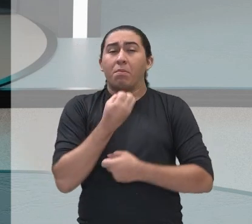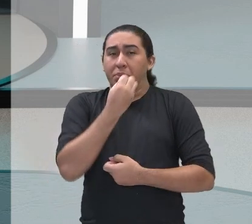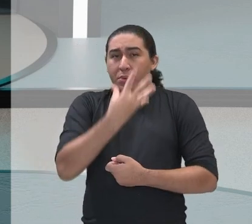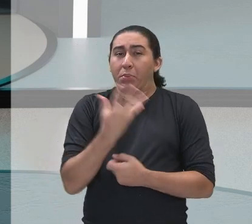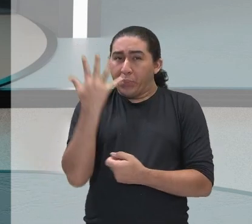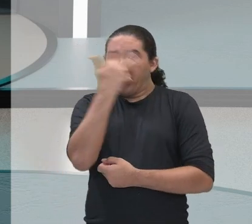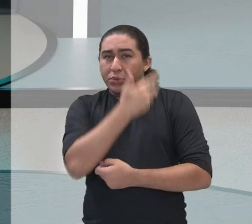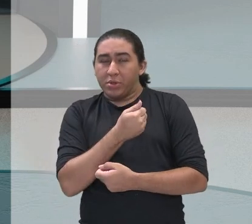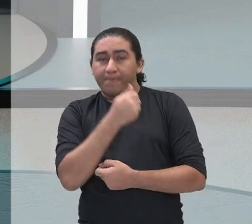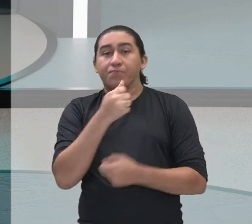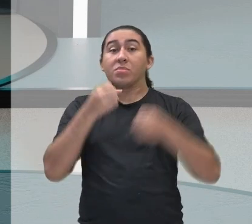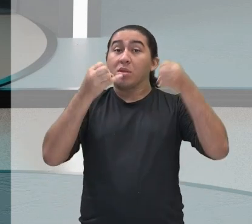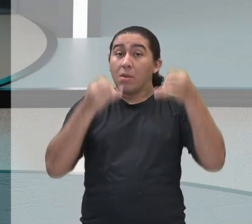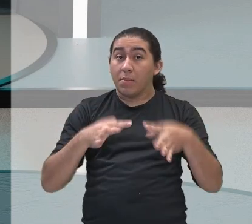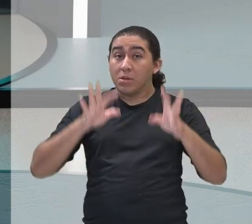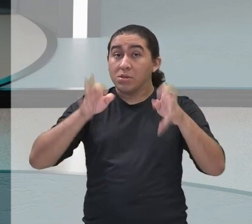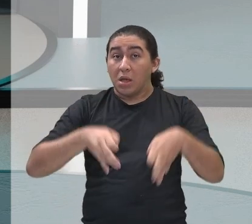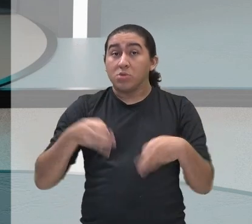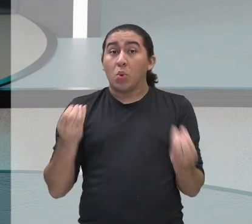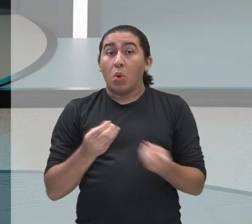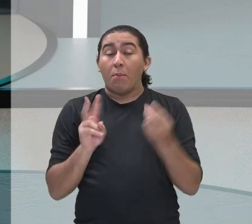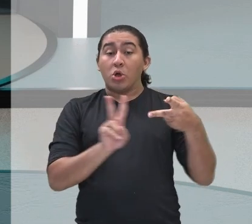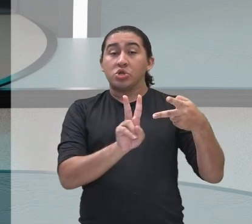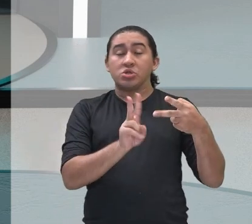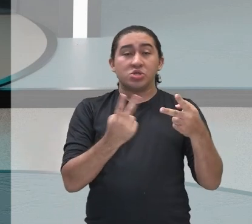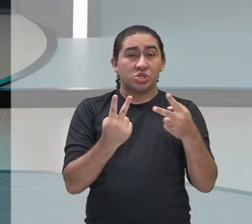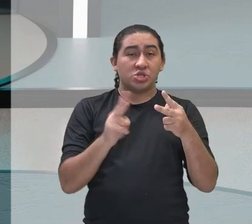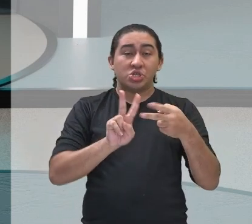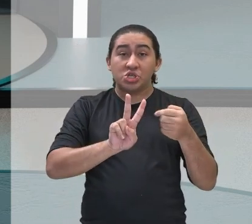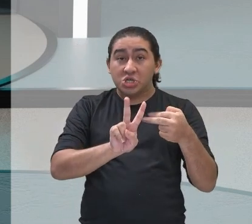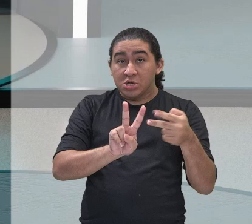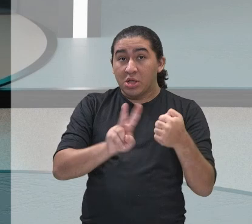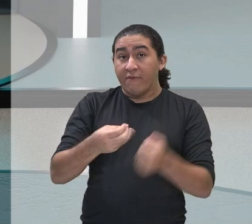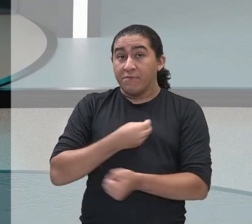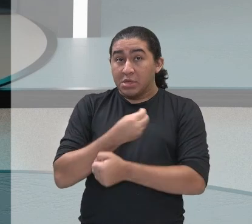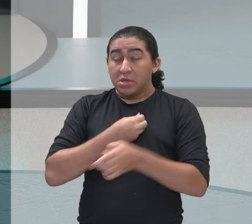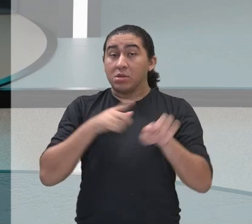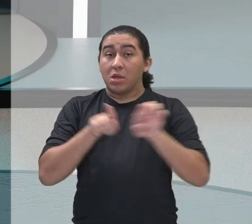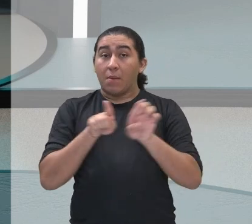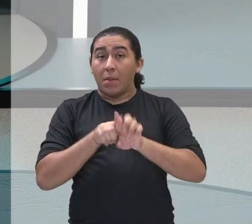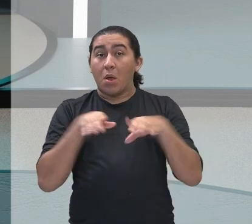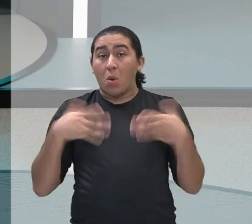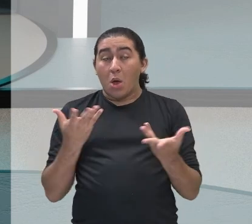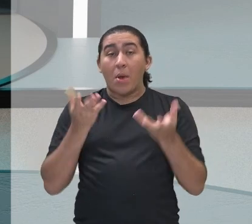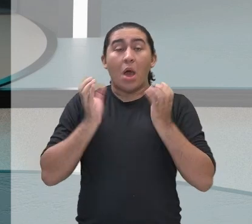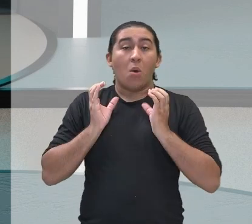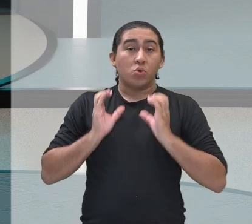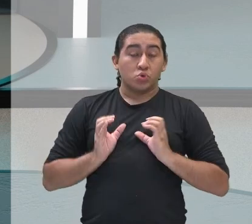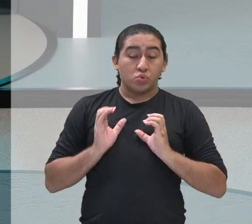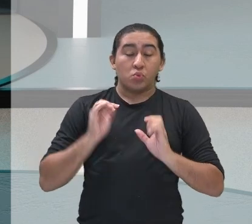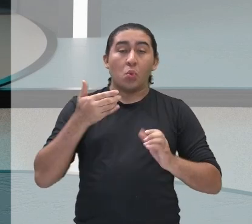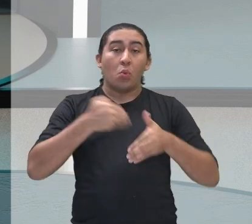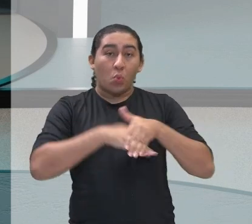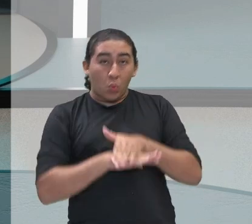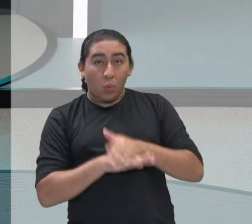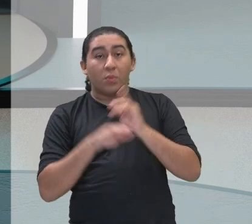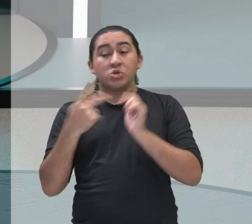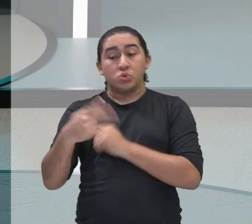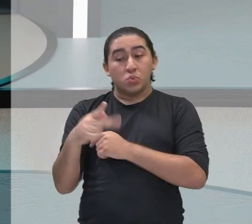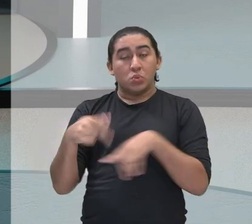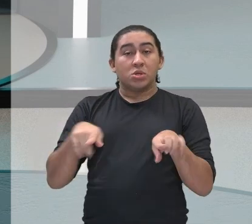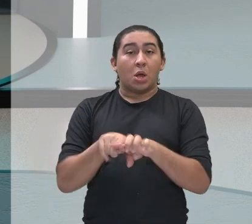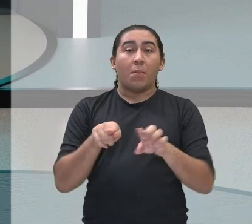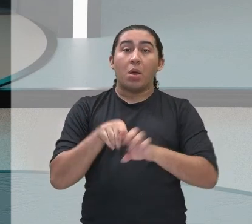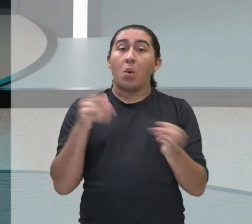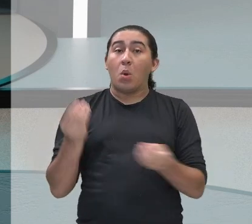ele fala da forma como os indígenas viviam, os costumes dos indígenas, a forma como eles trabalhavam com